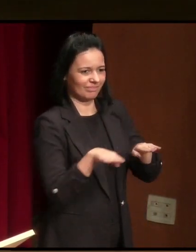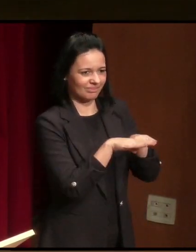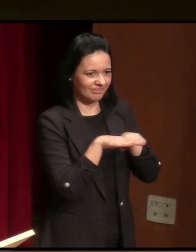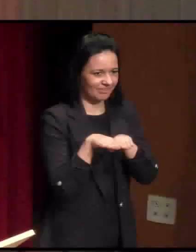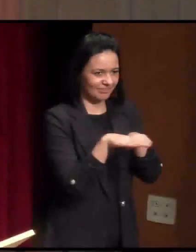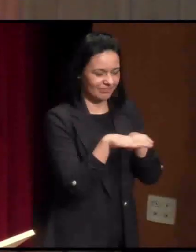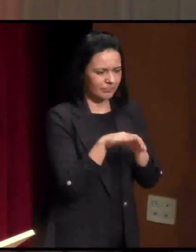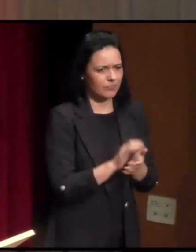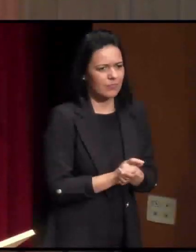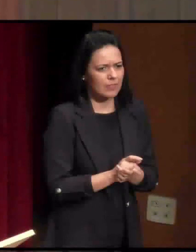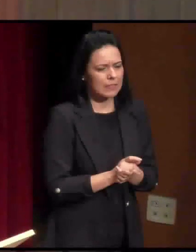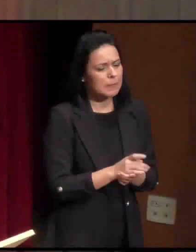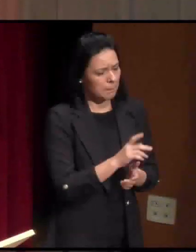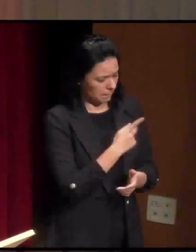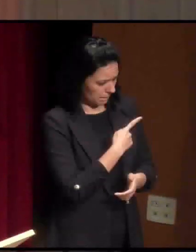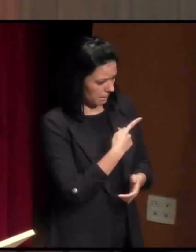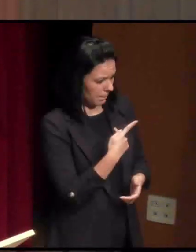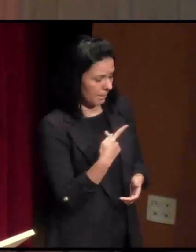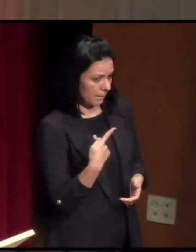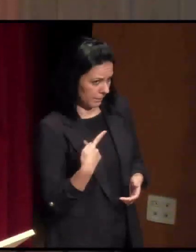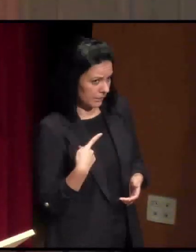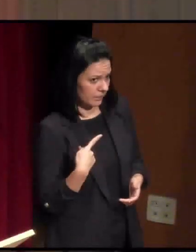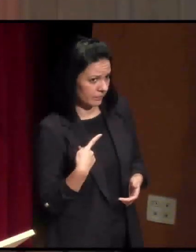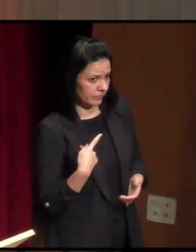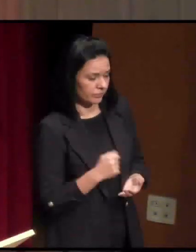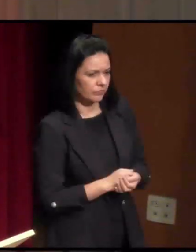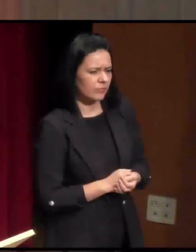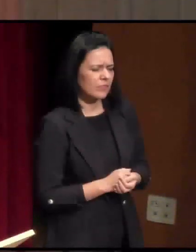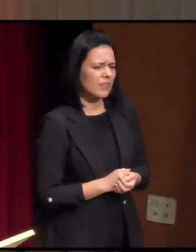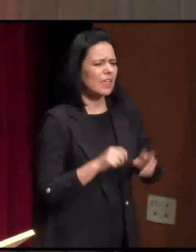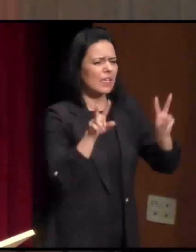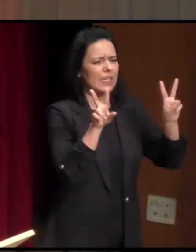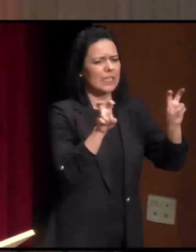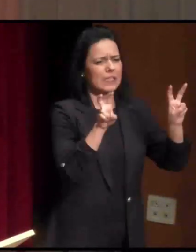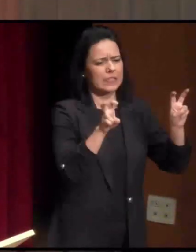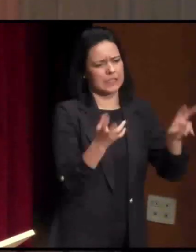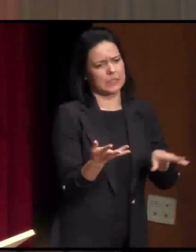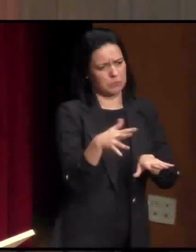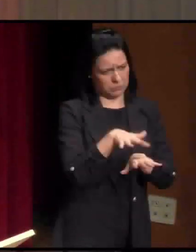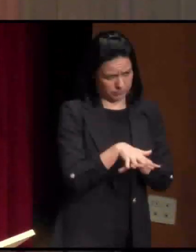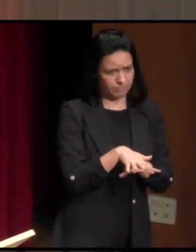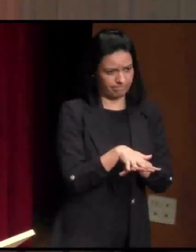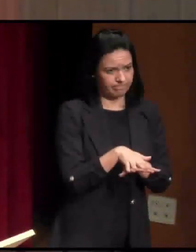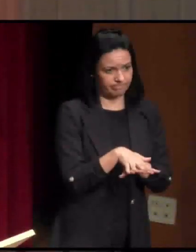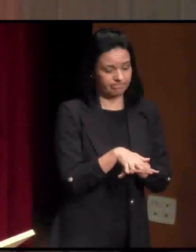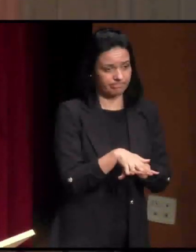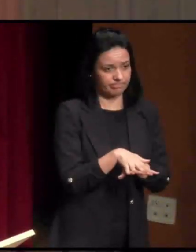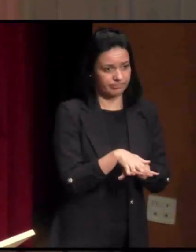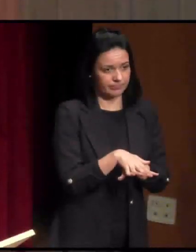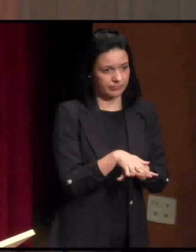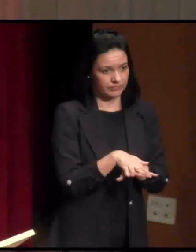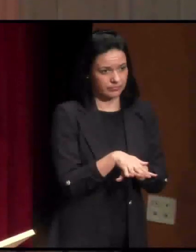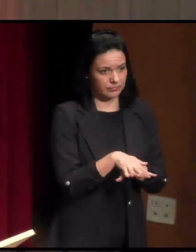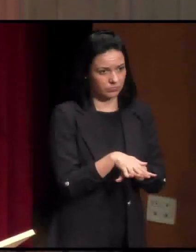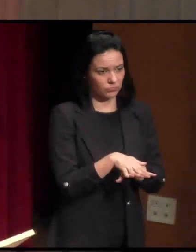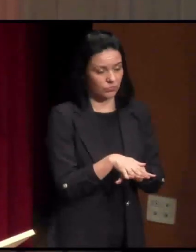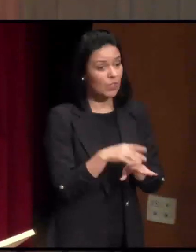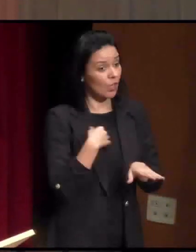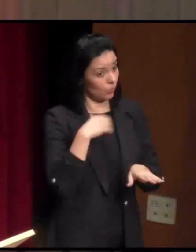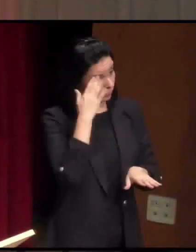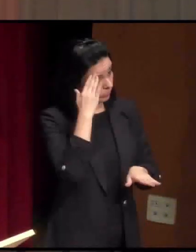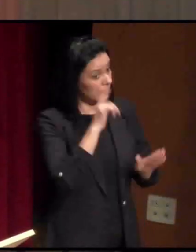Karen. Assim, eu ouvindo falar sobre inclusão, né? Eu tenho comigo que as leis estão aí